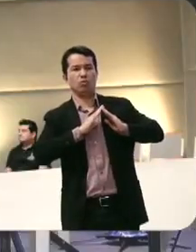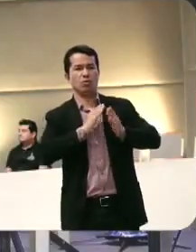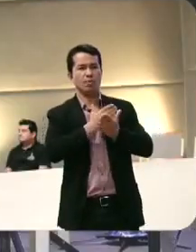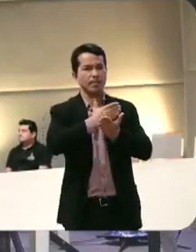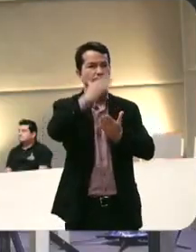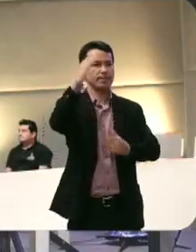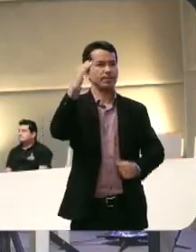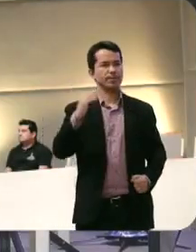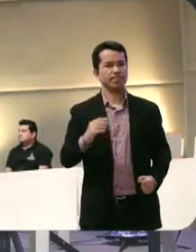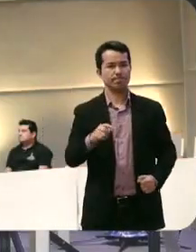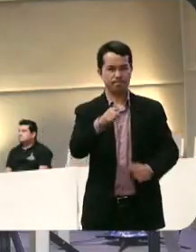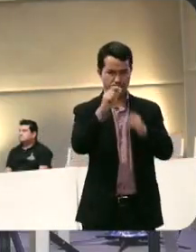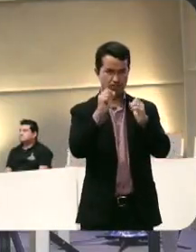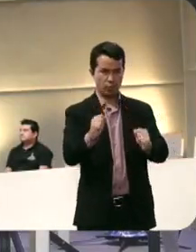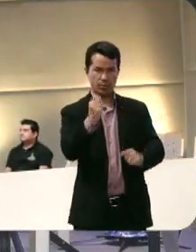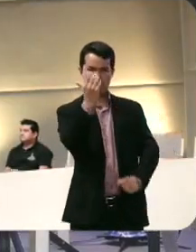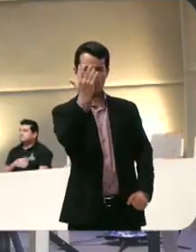a mão no teu coração.